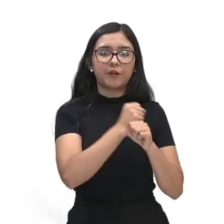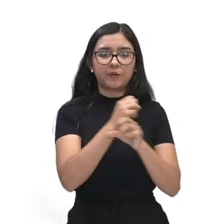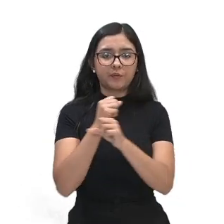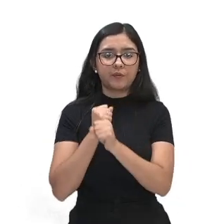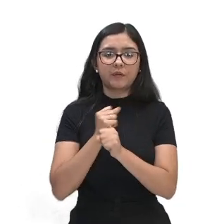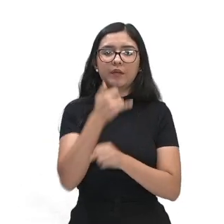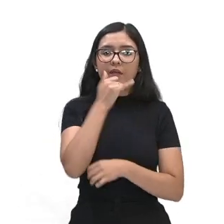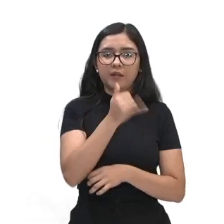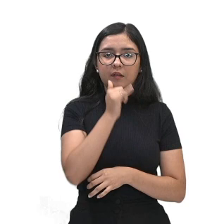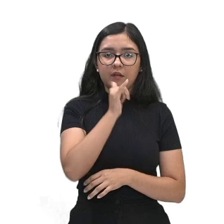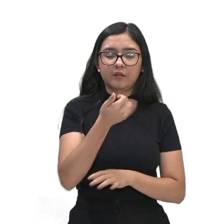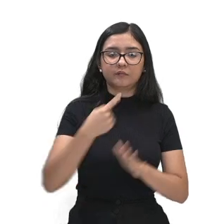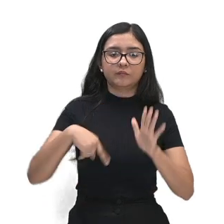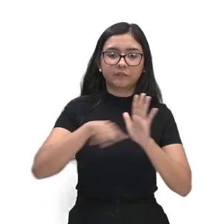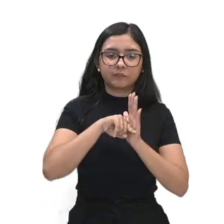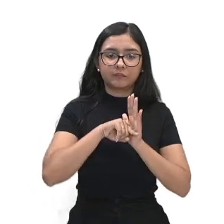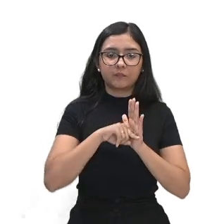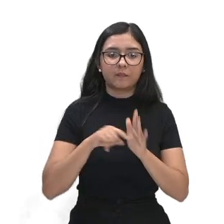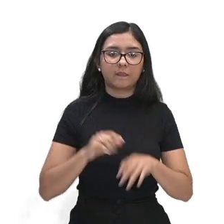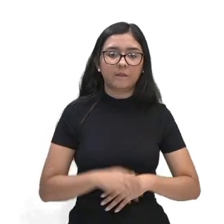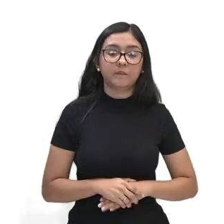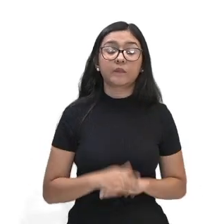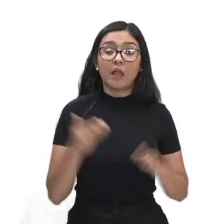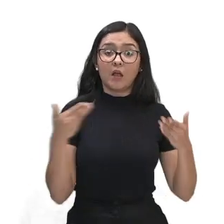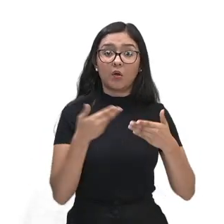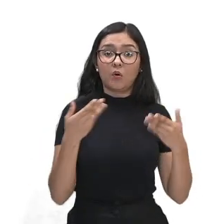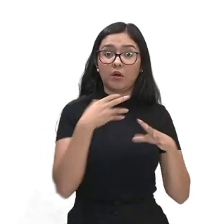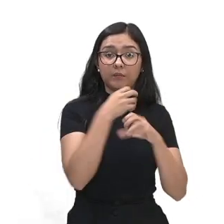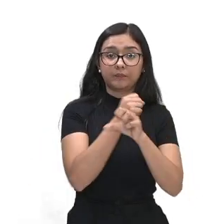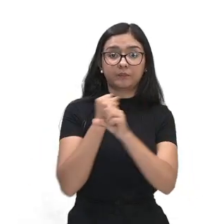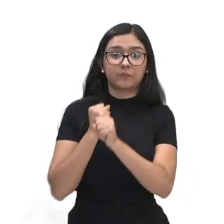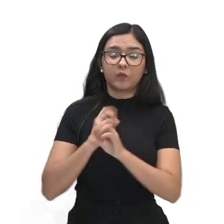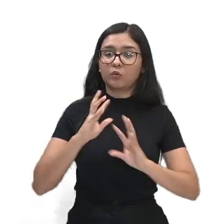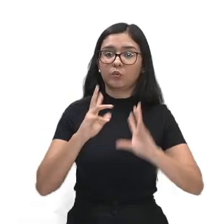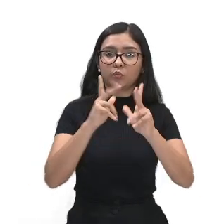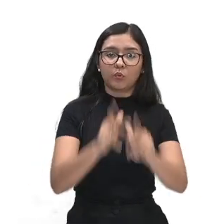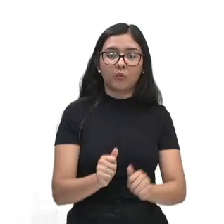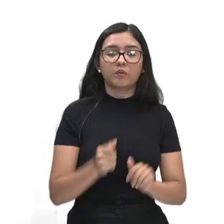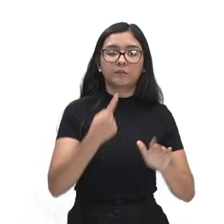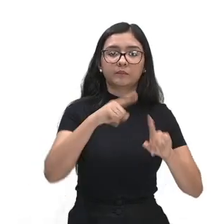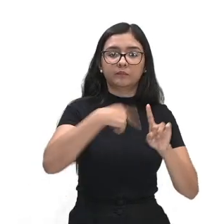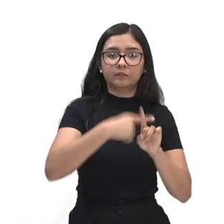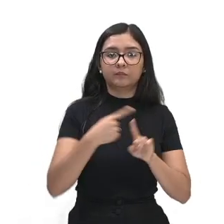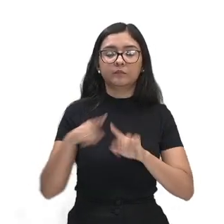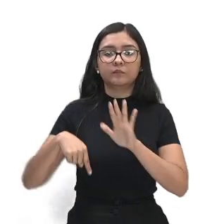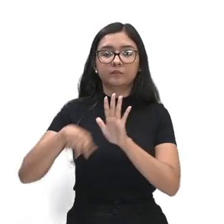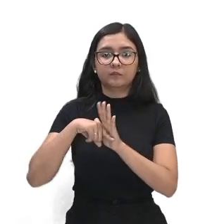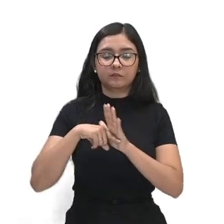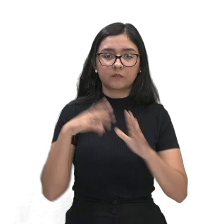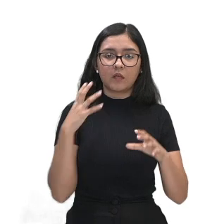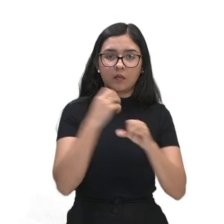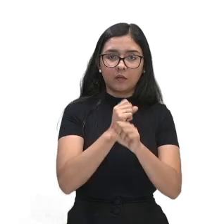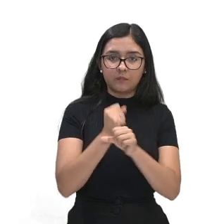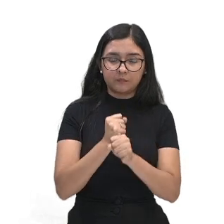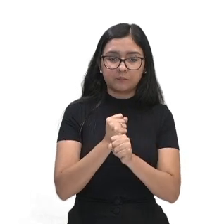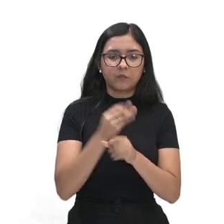negativa. Agora eu vou calcular a carga total. Como é que eu calculo a carga total, gente? Eu calculo a carga